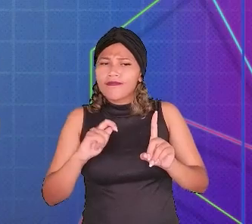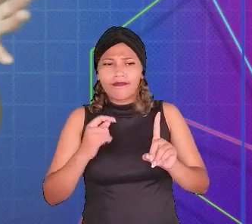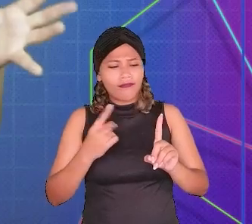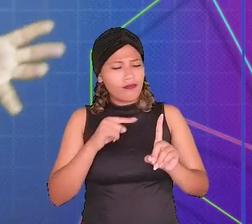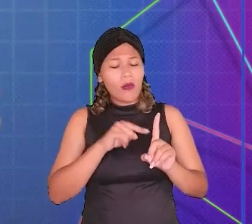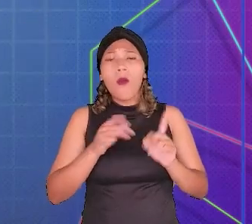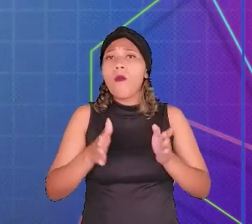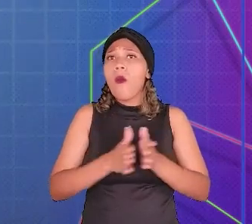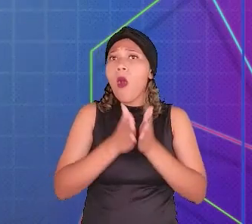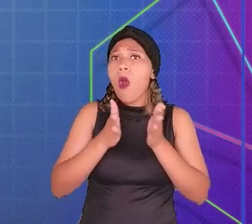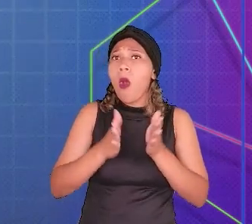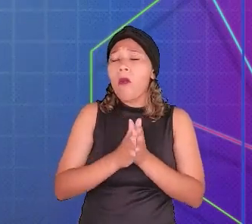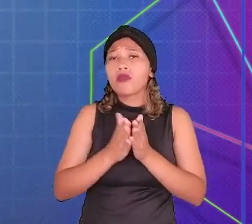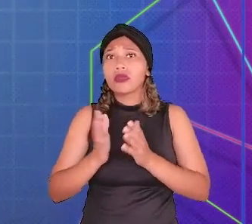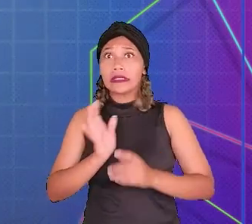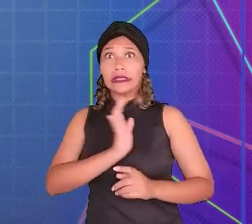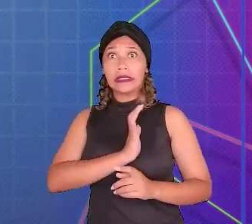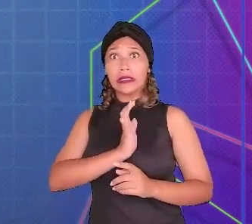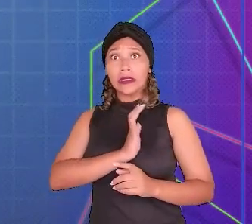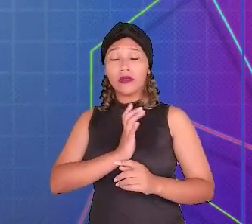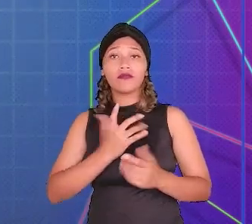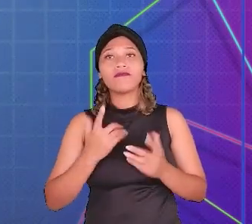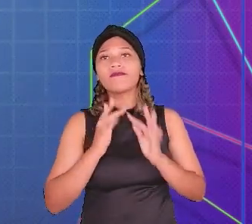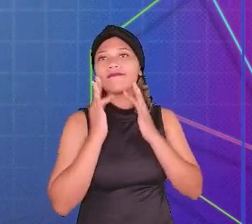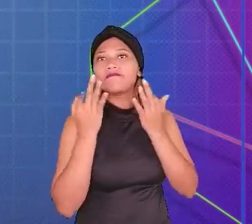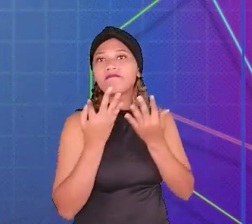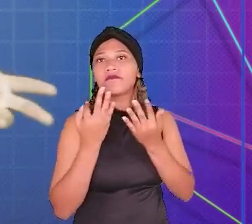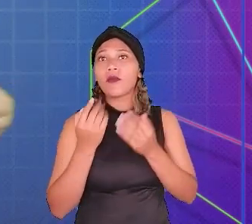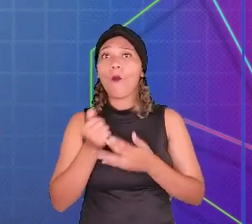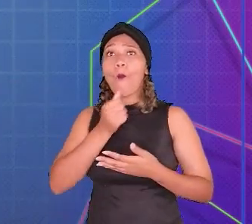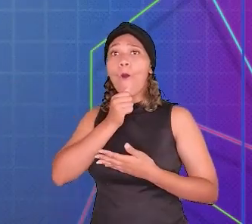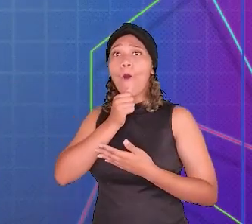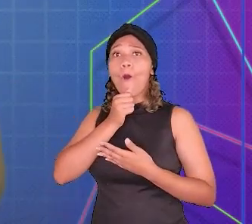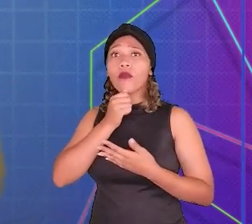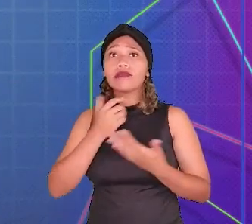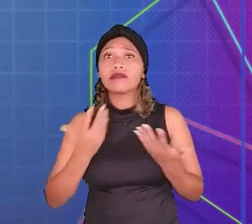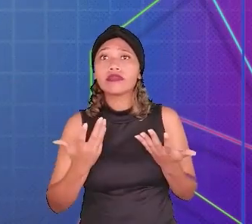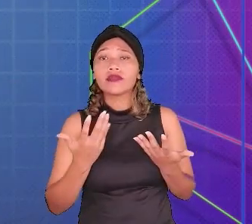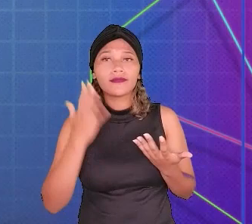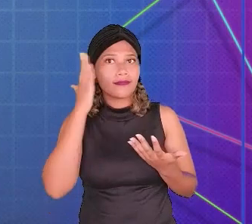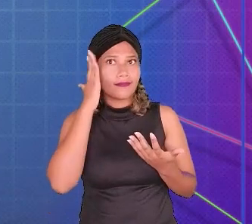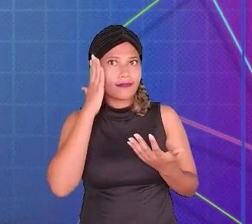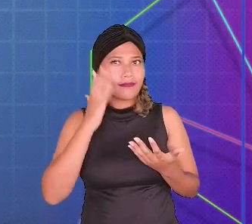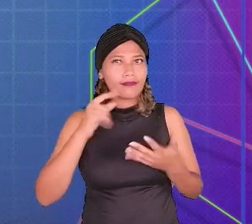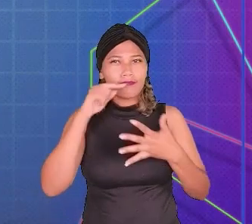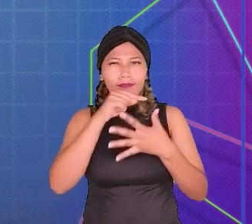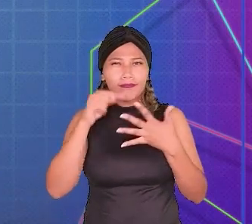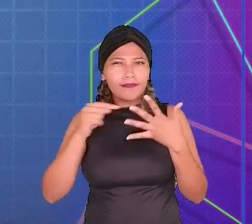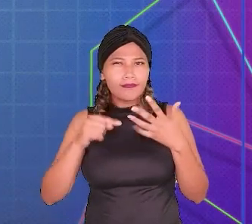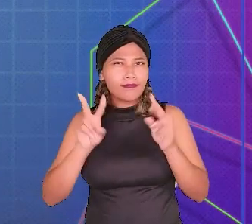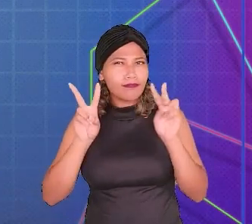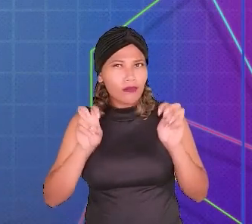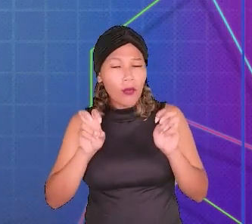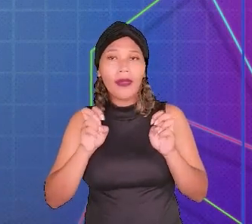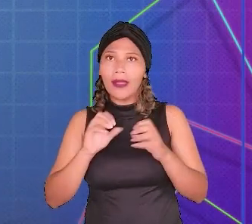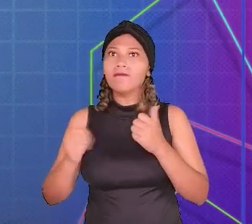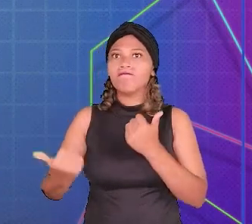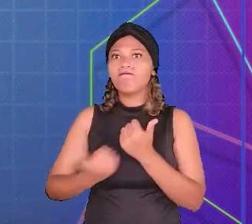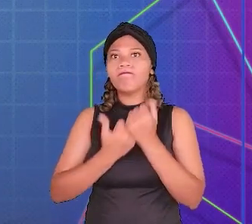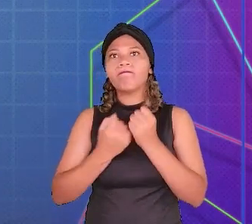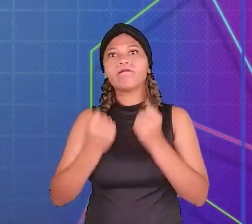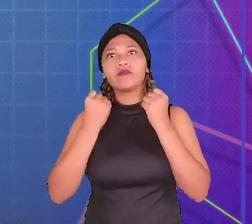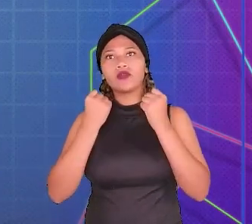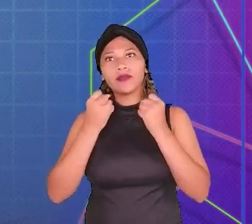ser alguém de uma origem pobre ou rica, ter uma família ou não ter uma família. Saber de pontos como estes irá te